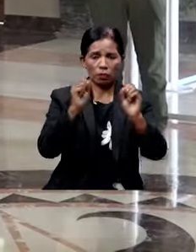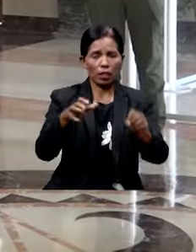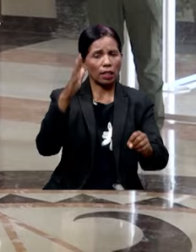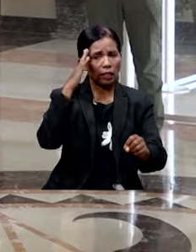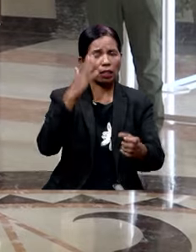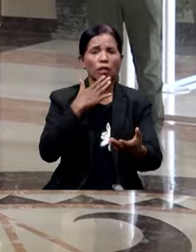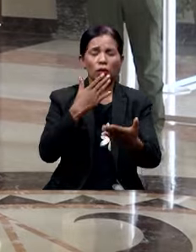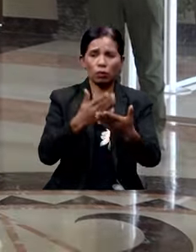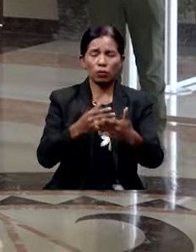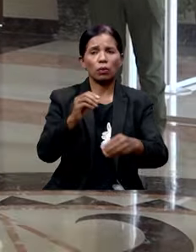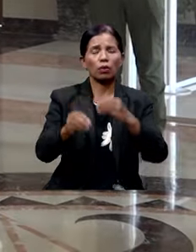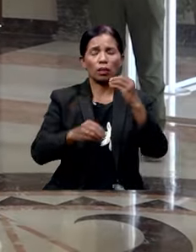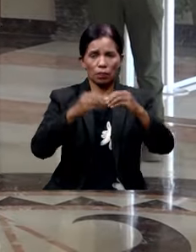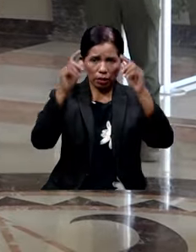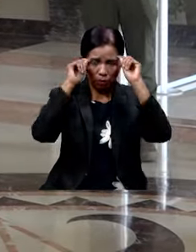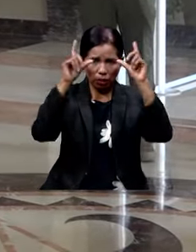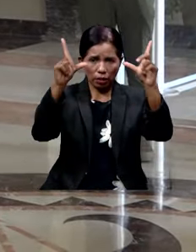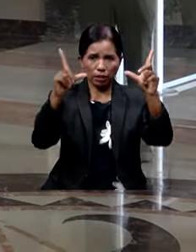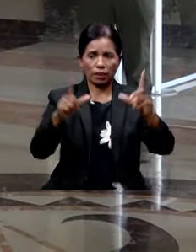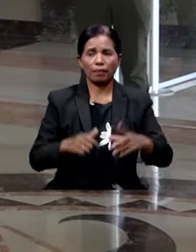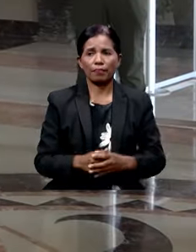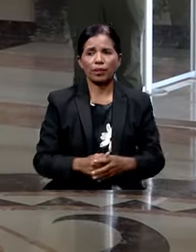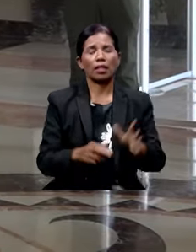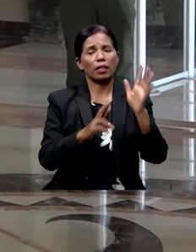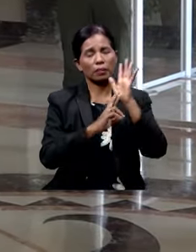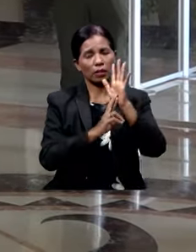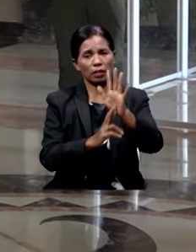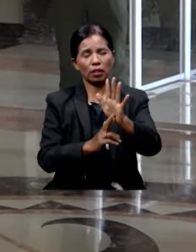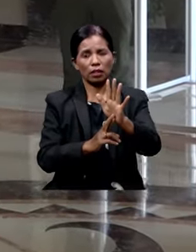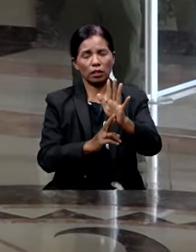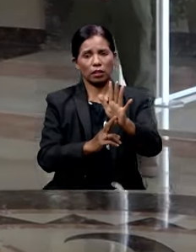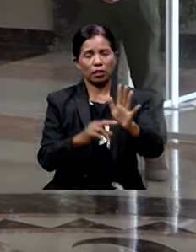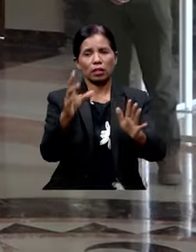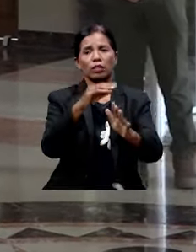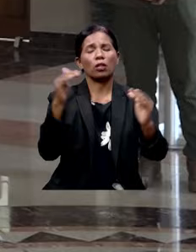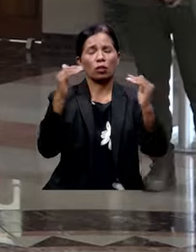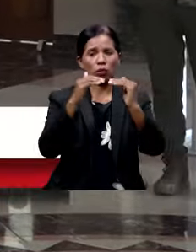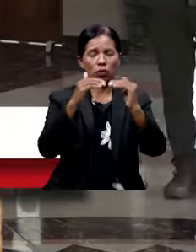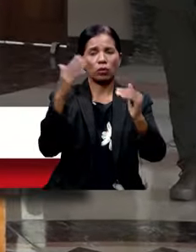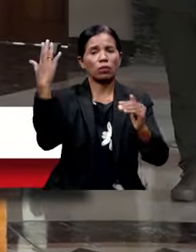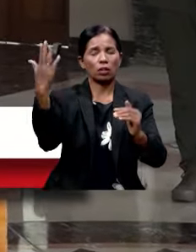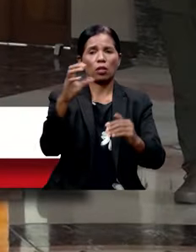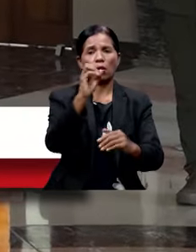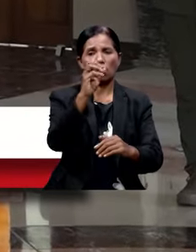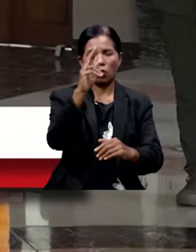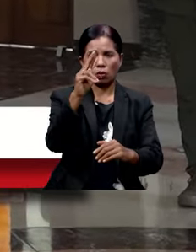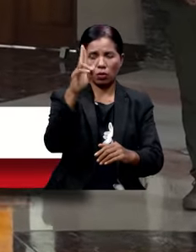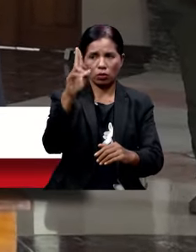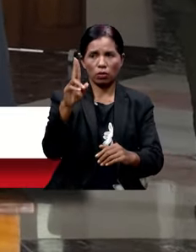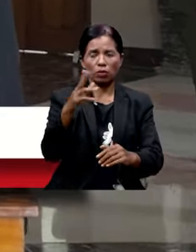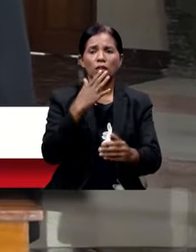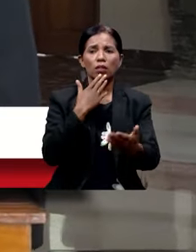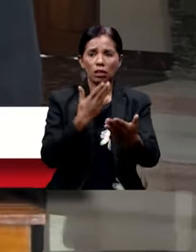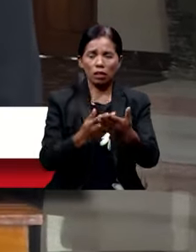Timor-Leste. BAM representa Timor-Leste e a Assembleia Geral das Nações Unidas e a contactos para capaz de